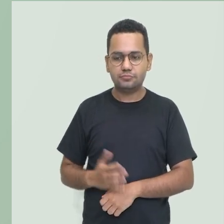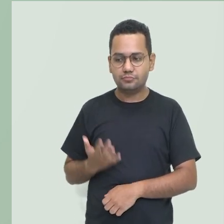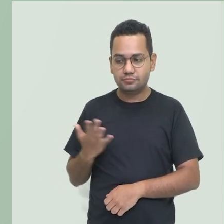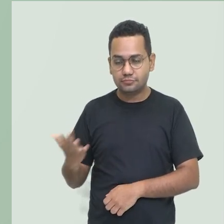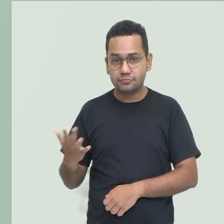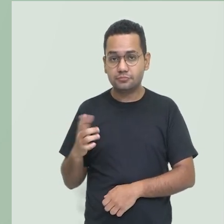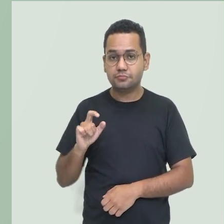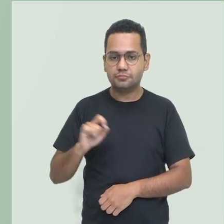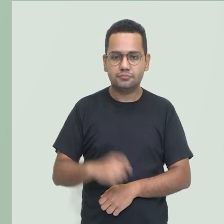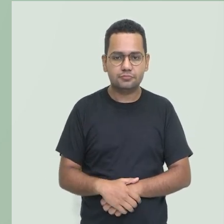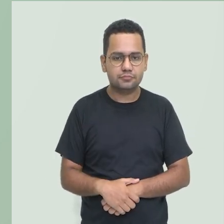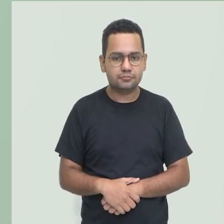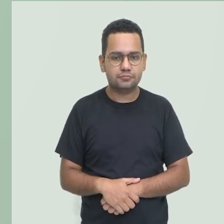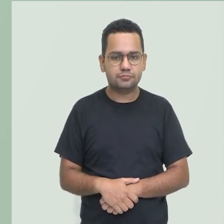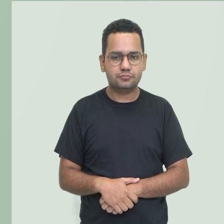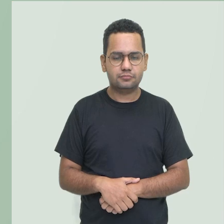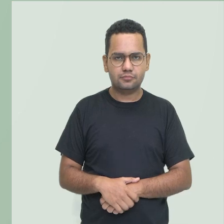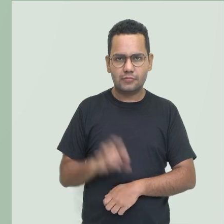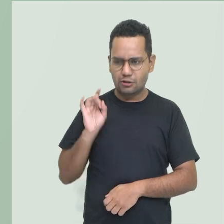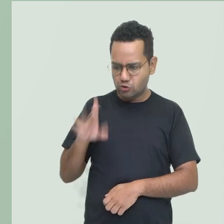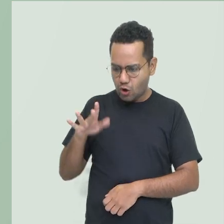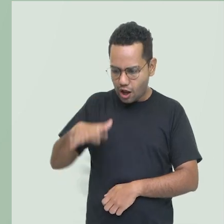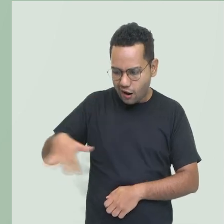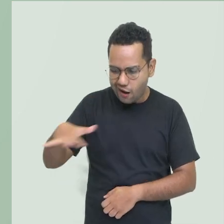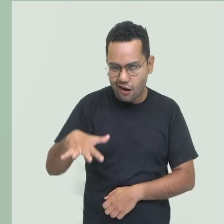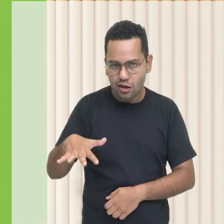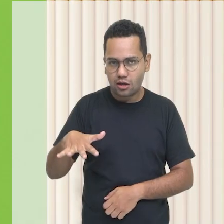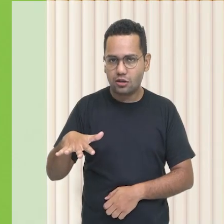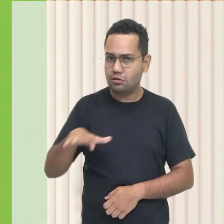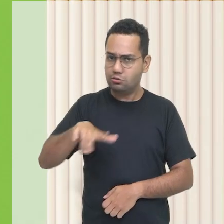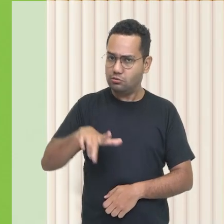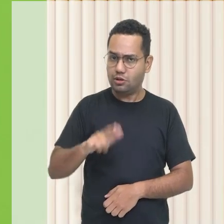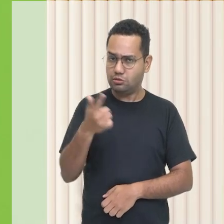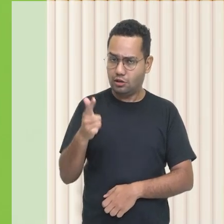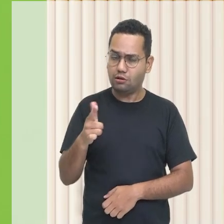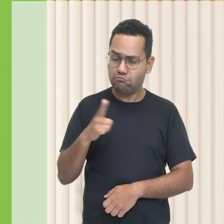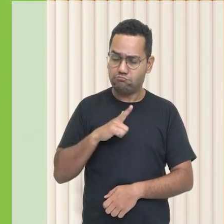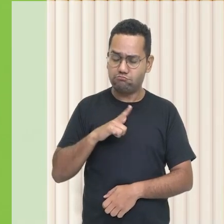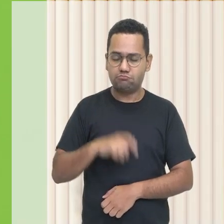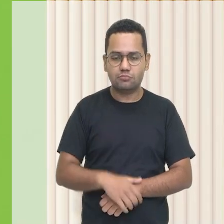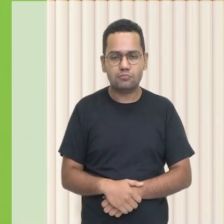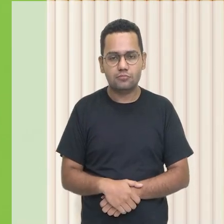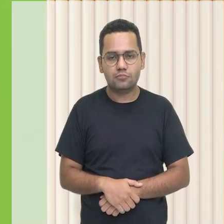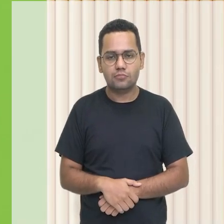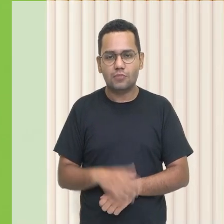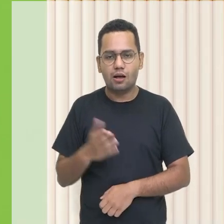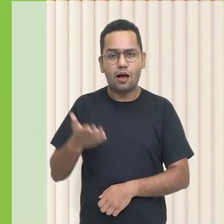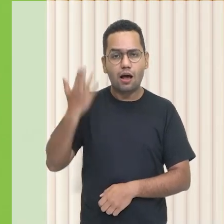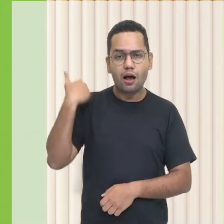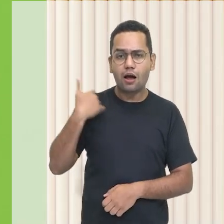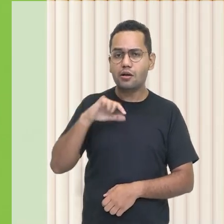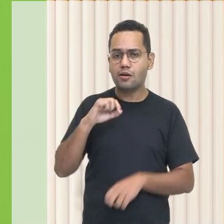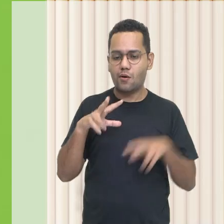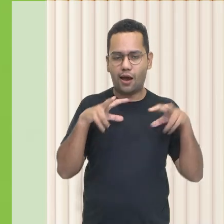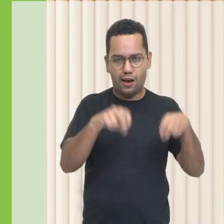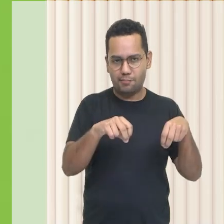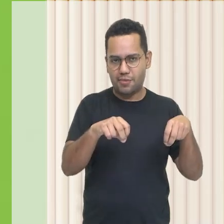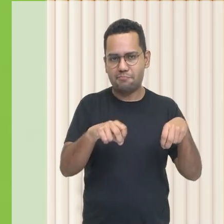ela também não é exclusiva desse bioma, assim como a gente viu anteriormente a árpia, né? O gavião